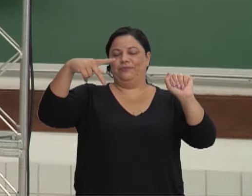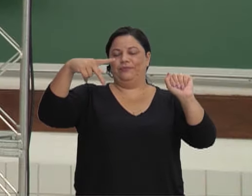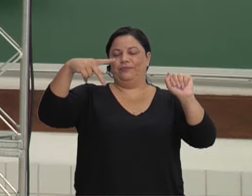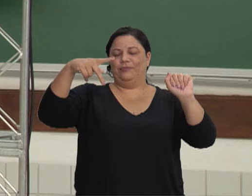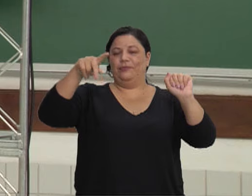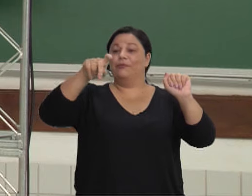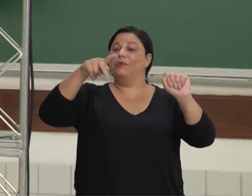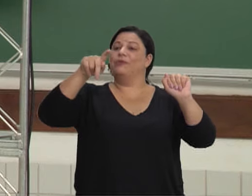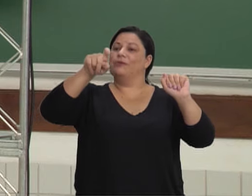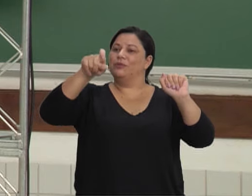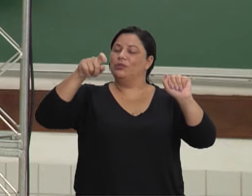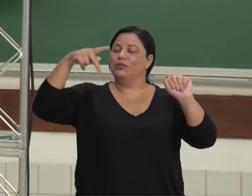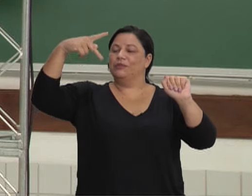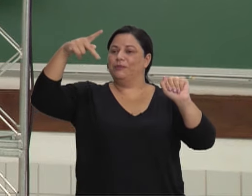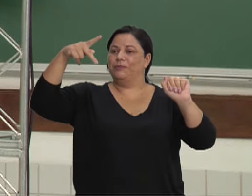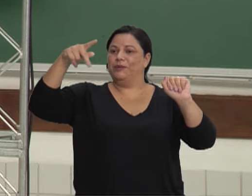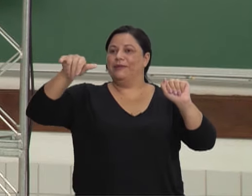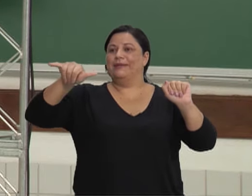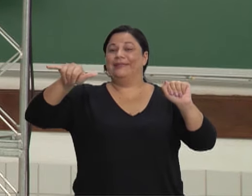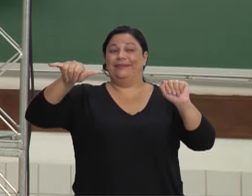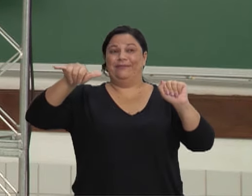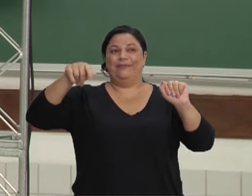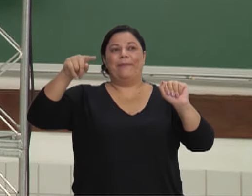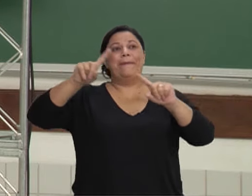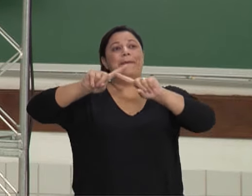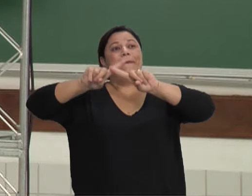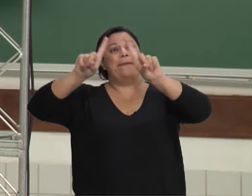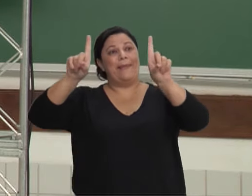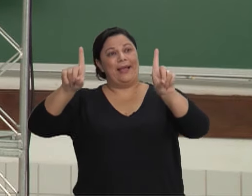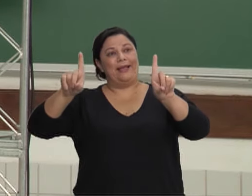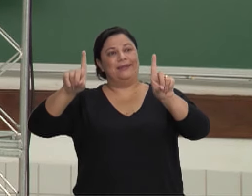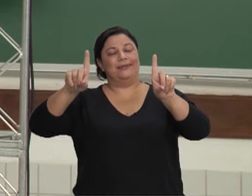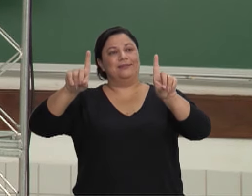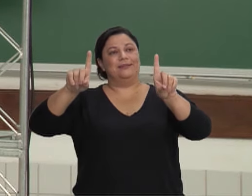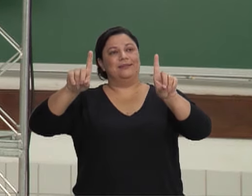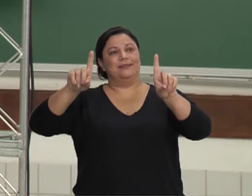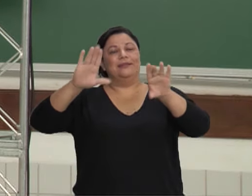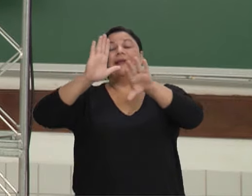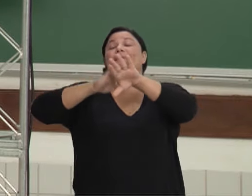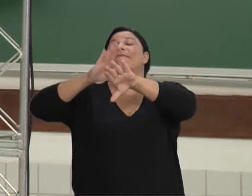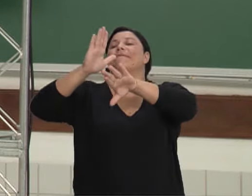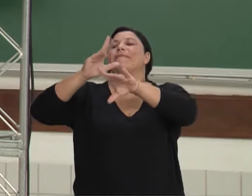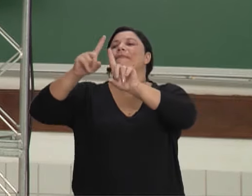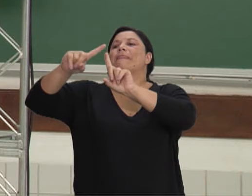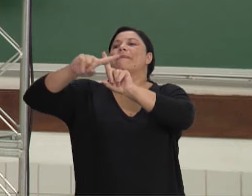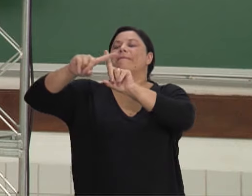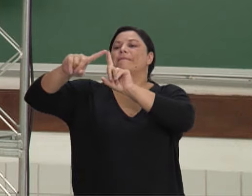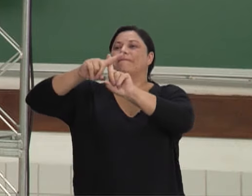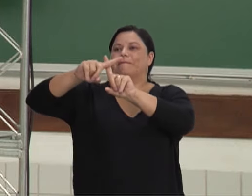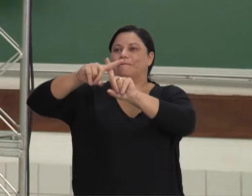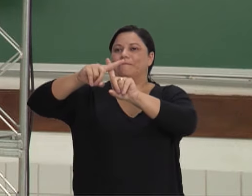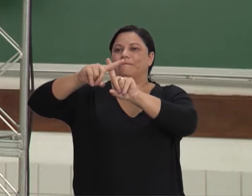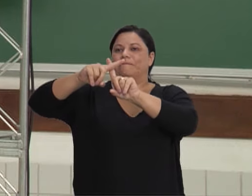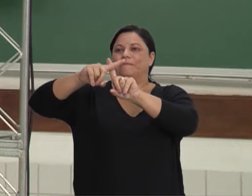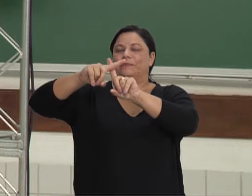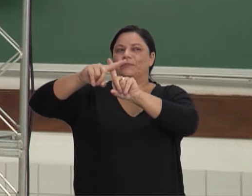mais B, que é dado pela equação da reta também, né? É o termo que está acompanhando o y,